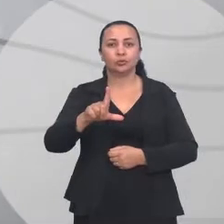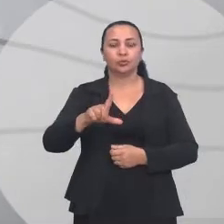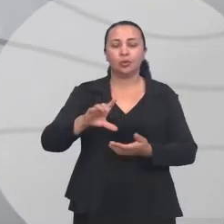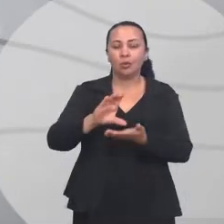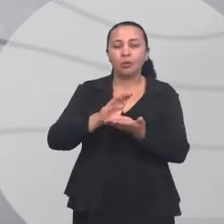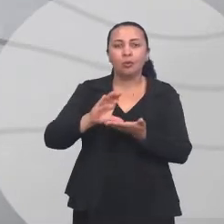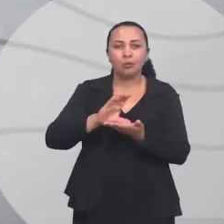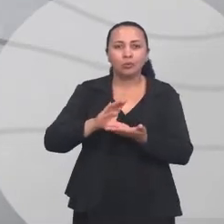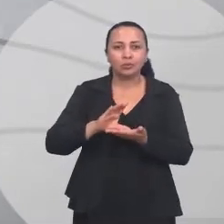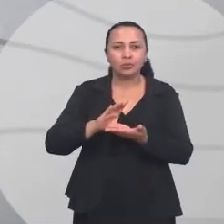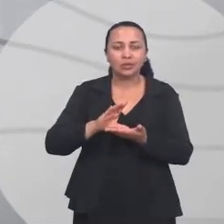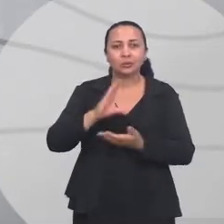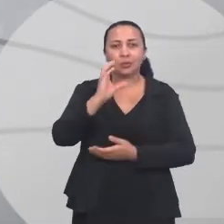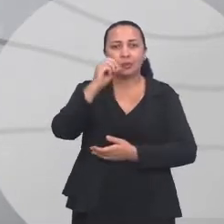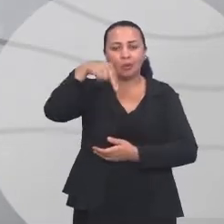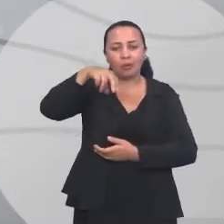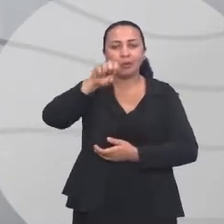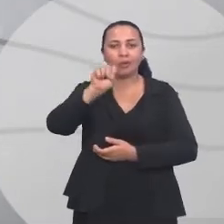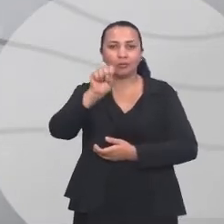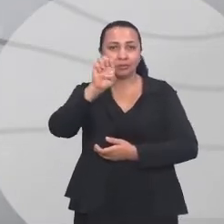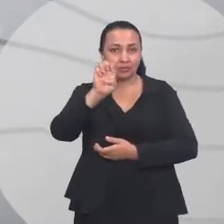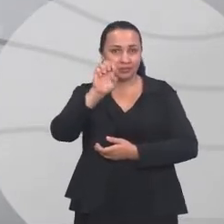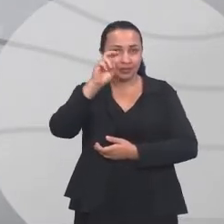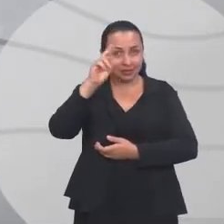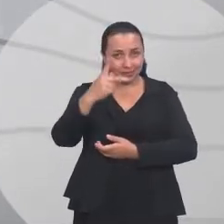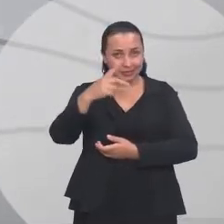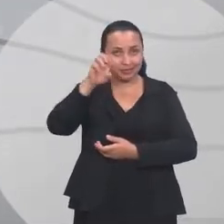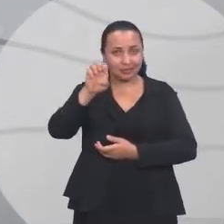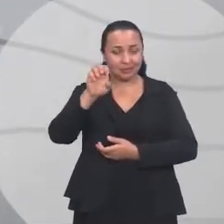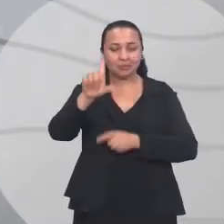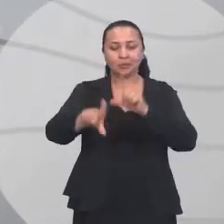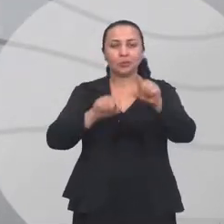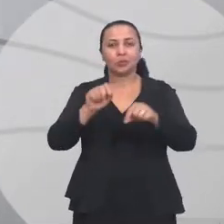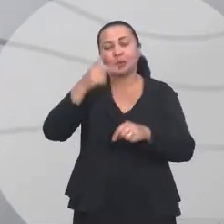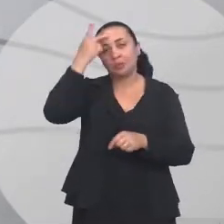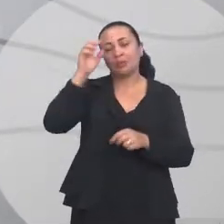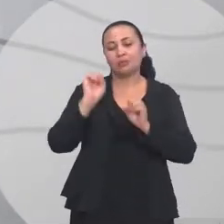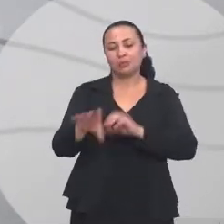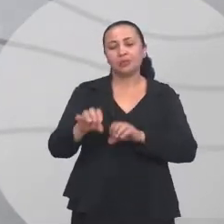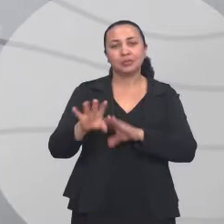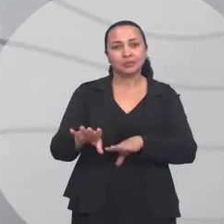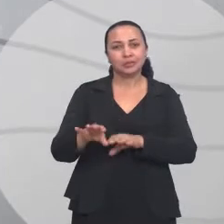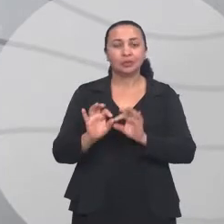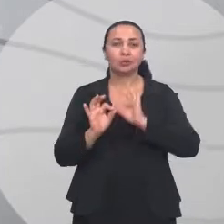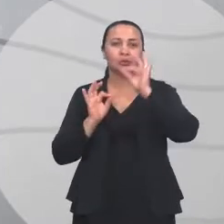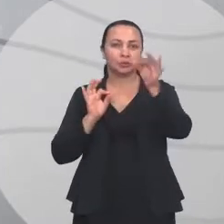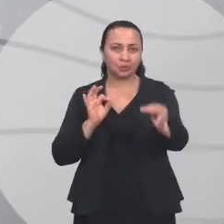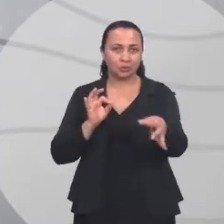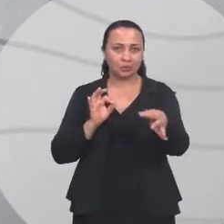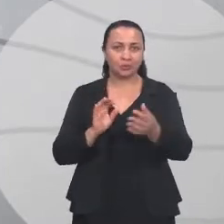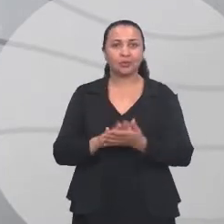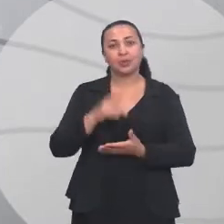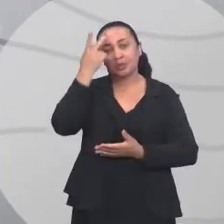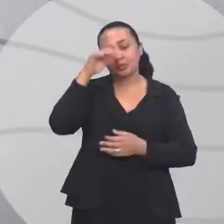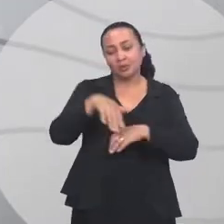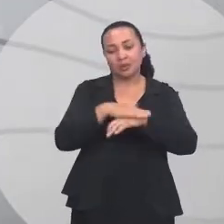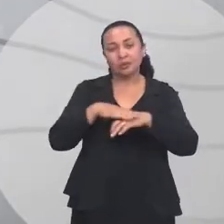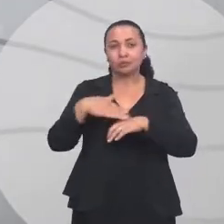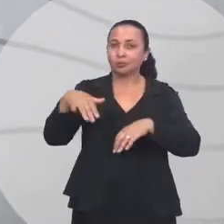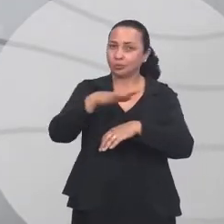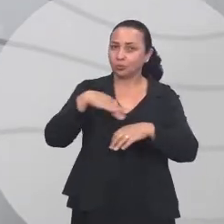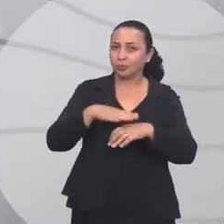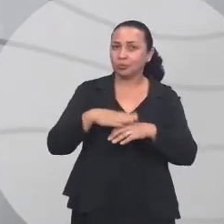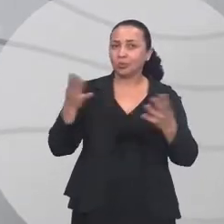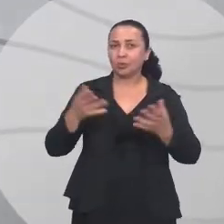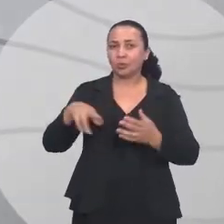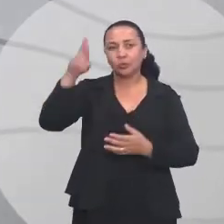ensino pesquisa e extensão da uesb o consep decidiu pela implantação do ensino remoto é emergencial e para falar